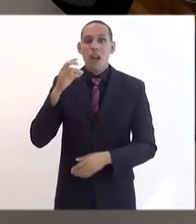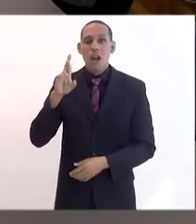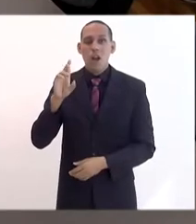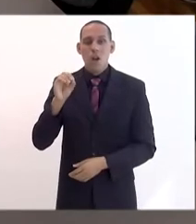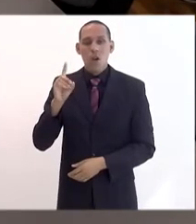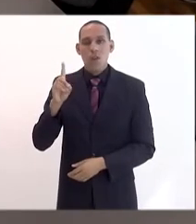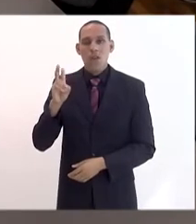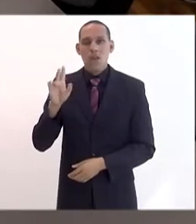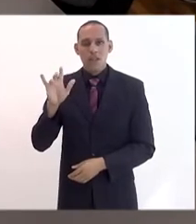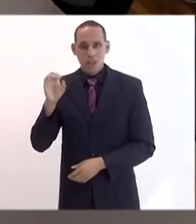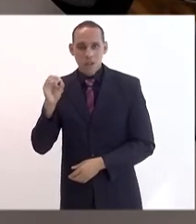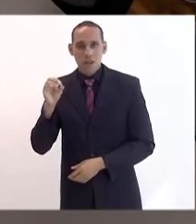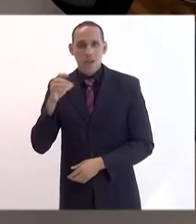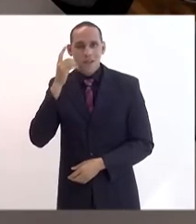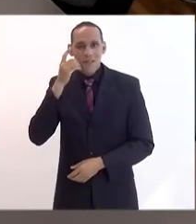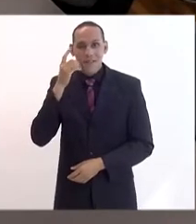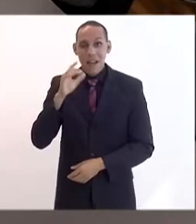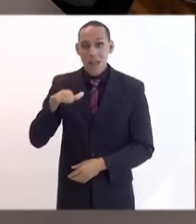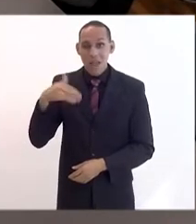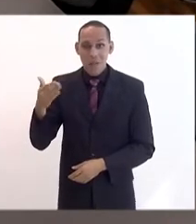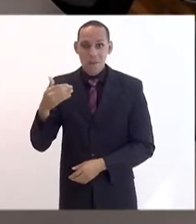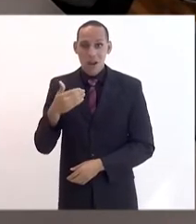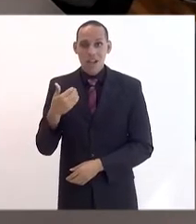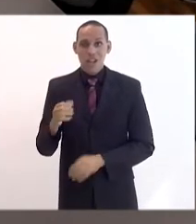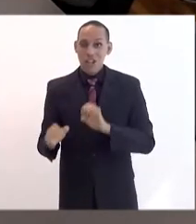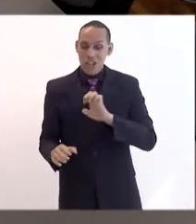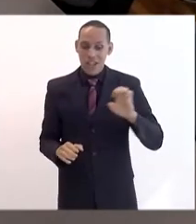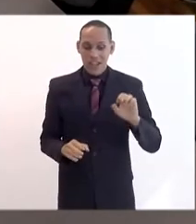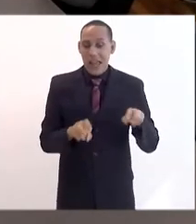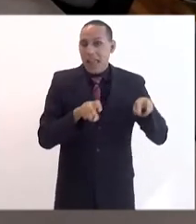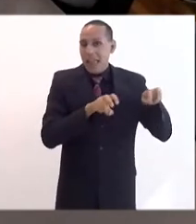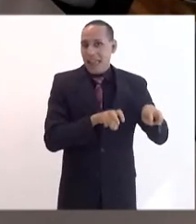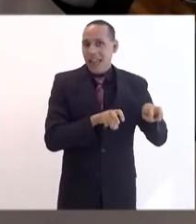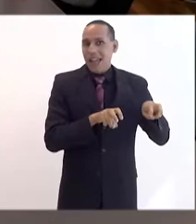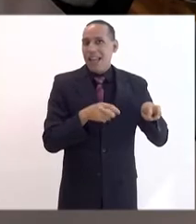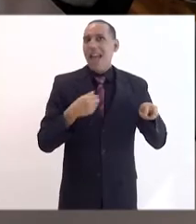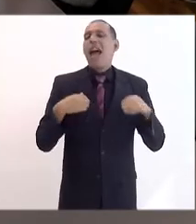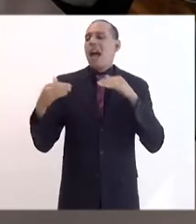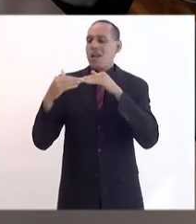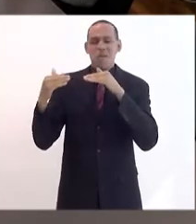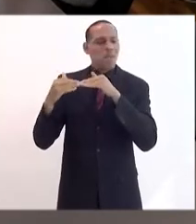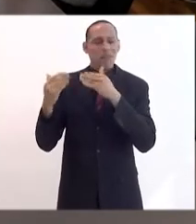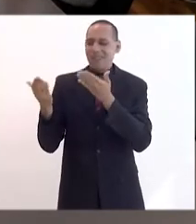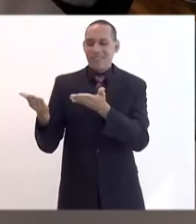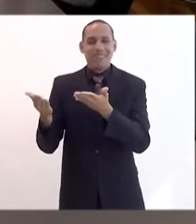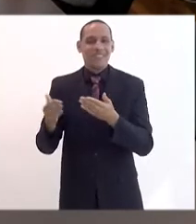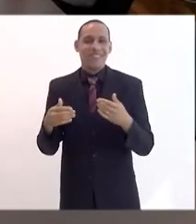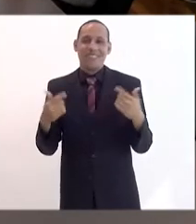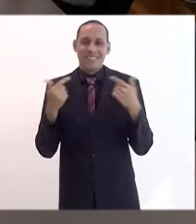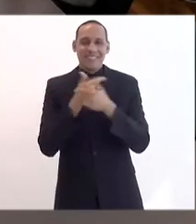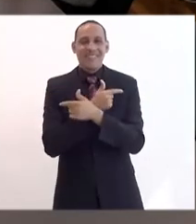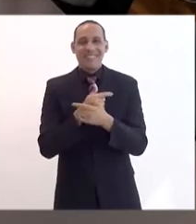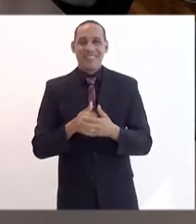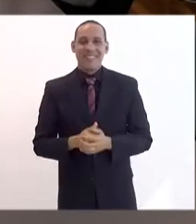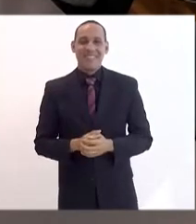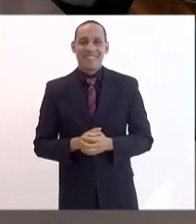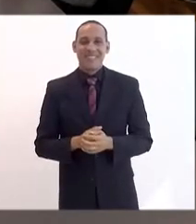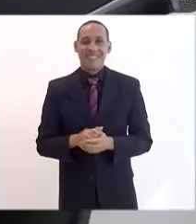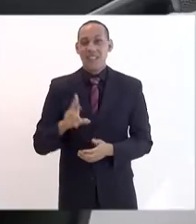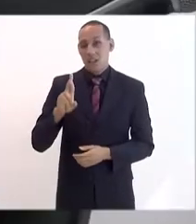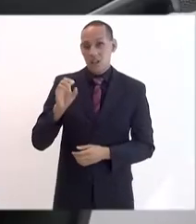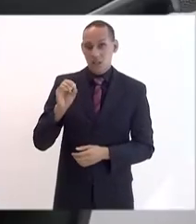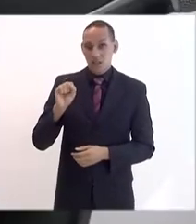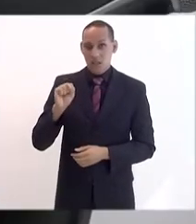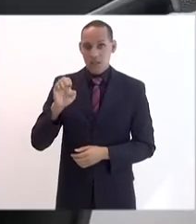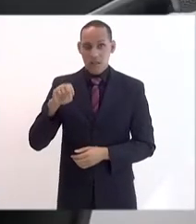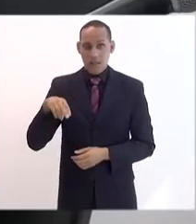Amorim ficou à esquerda do Márcio Pacheco, eu tenho concordância com ele. Deputado Rosenberg, quer se